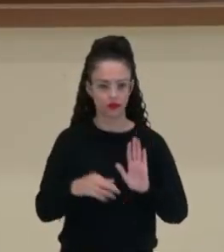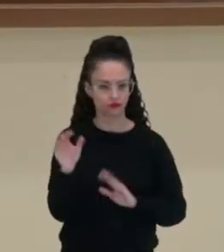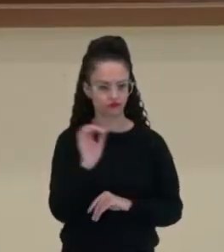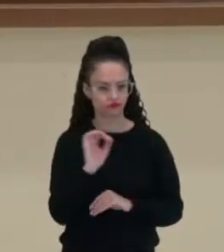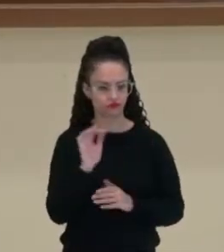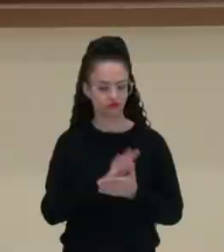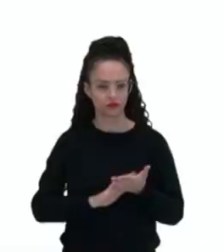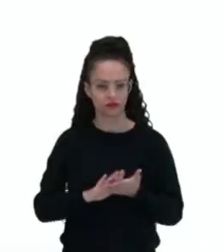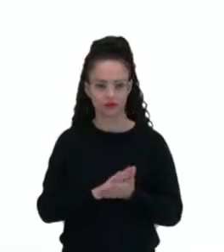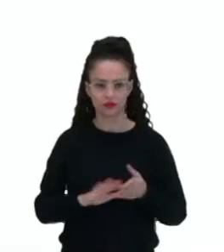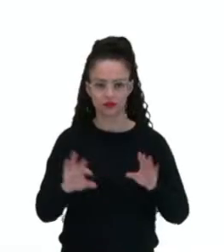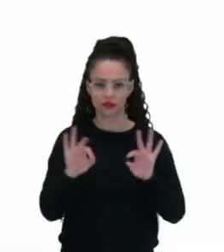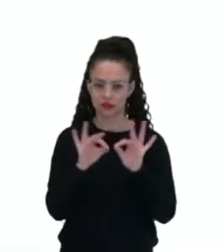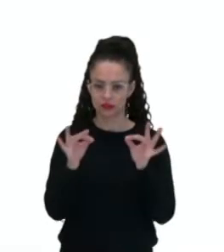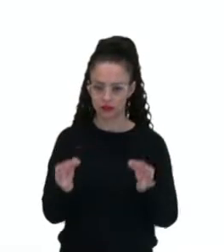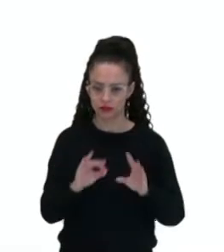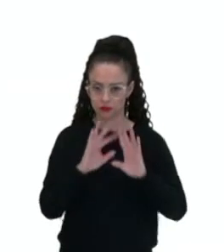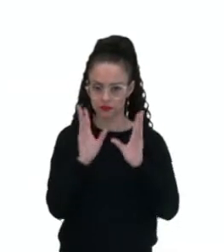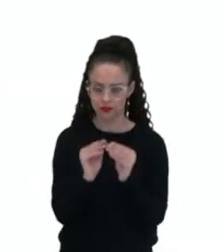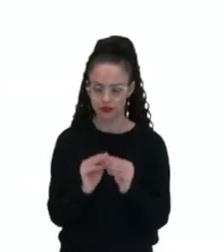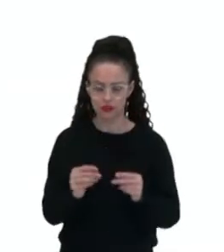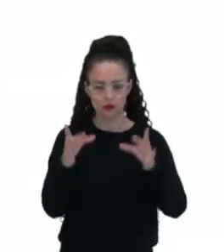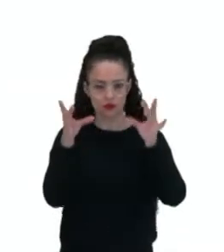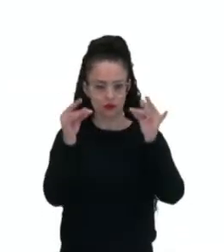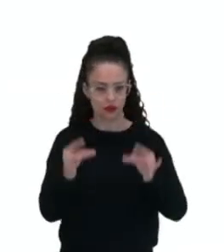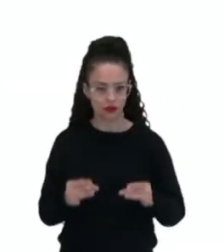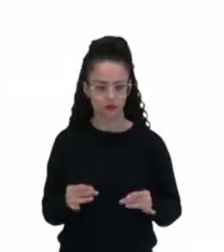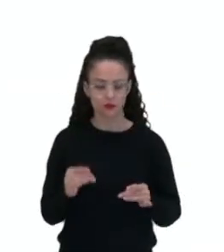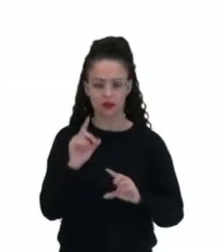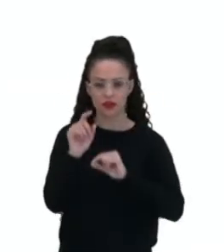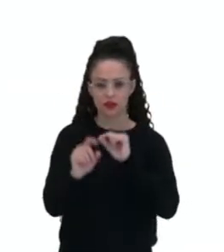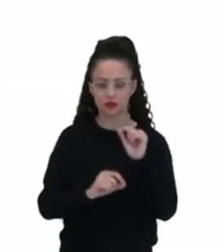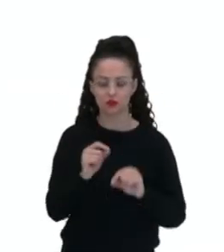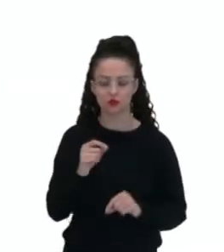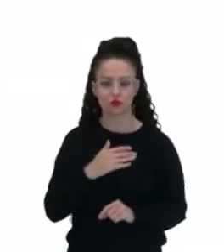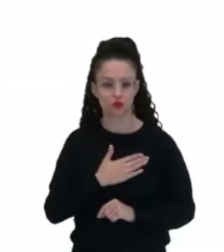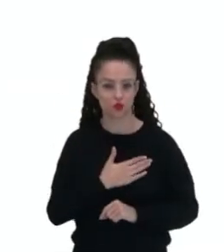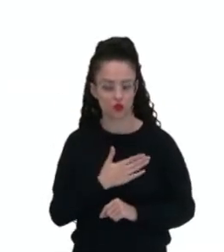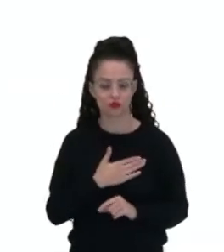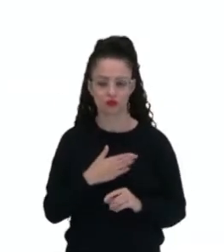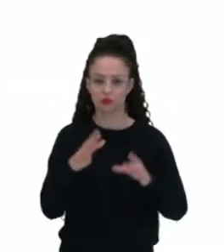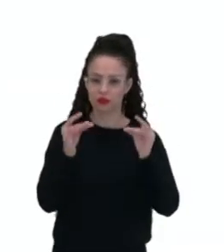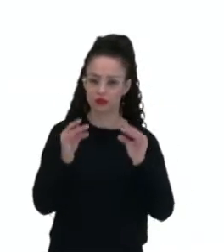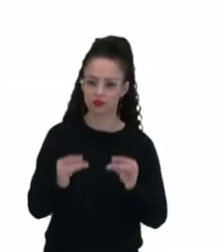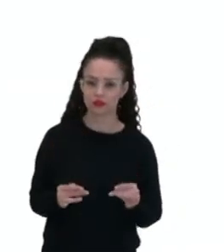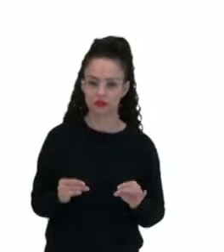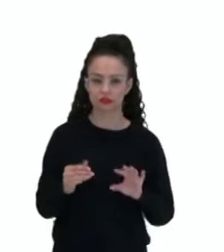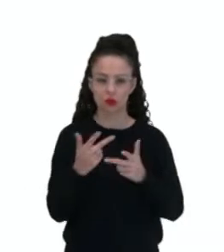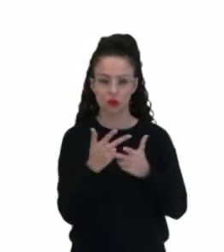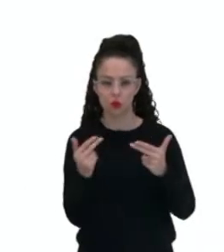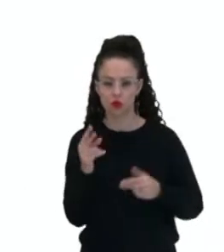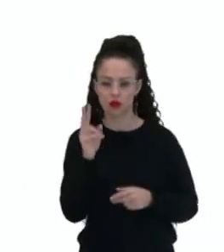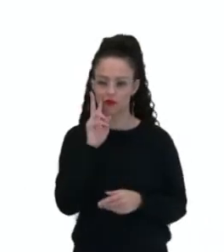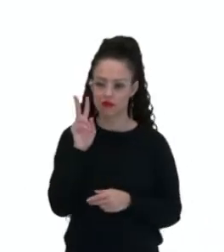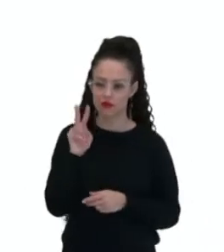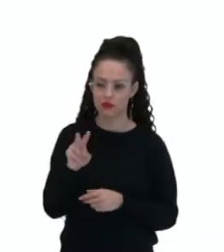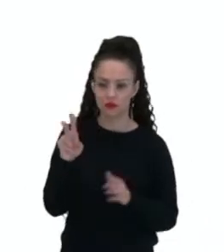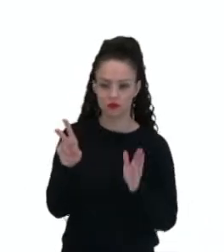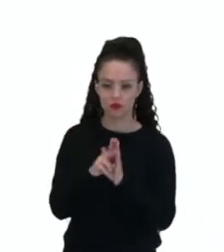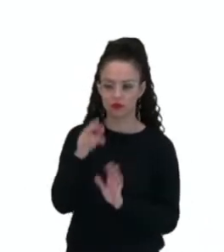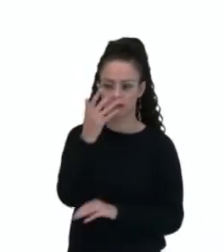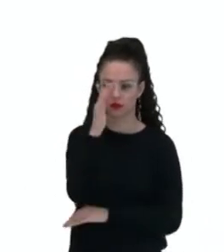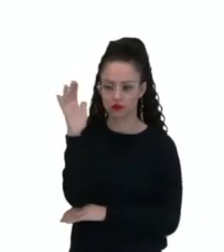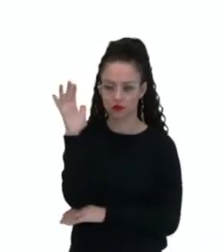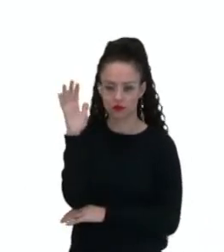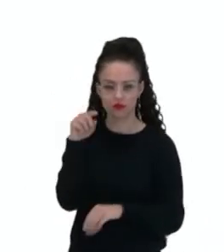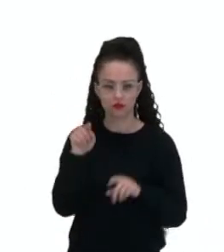A simplificação dos elementos decorativos, o gosto pela descrição minuciosa, a visão idealizada da natureza